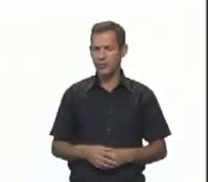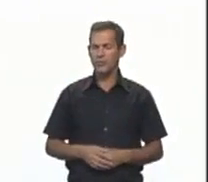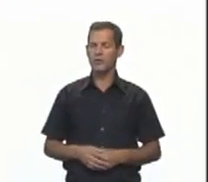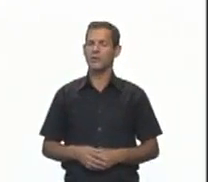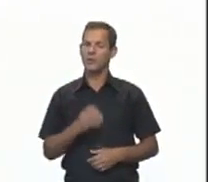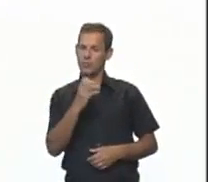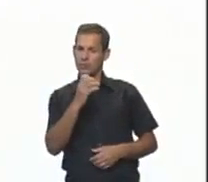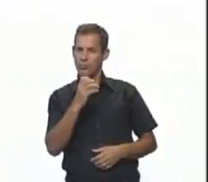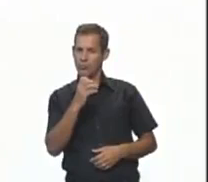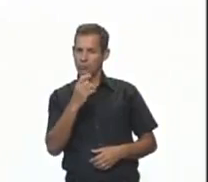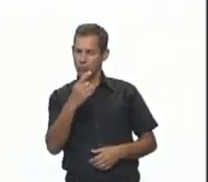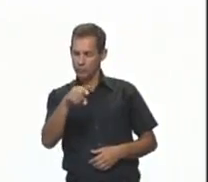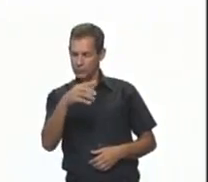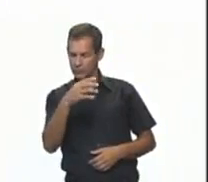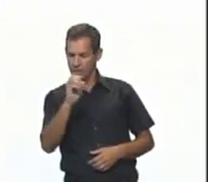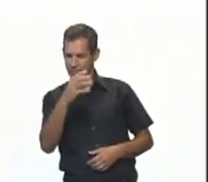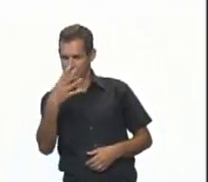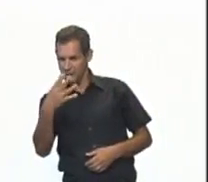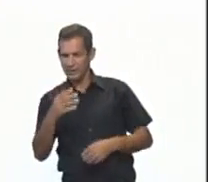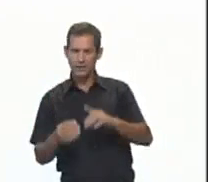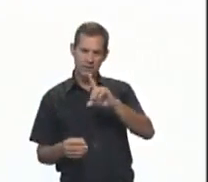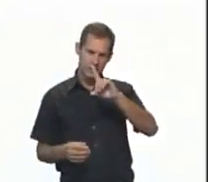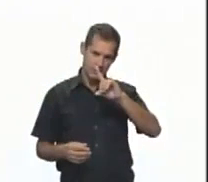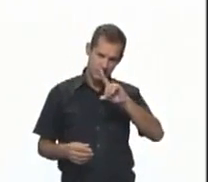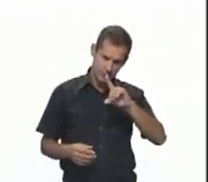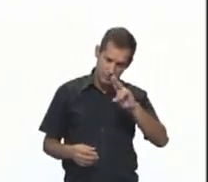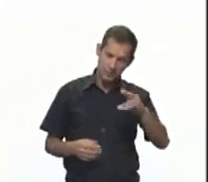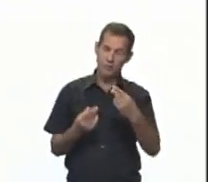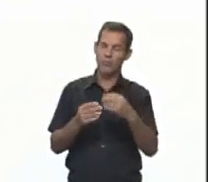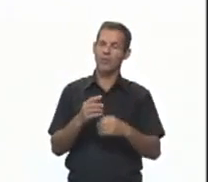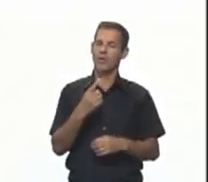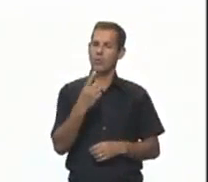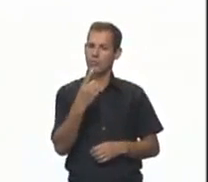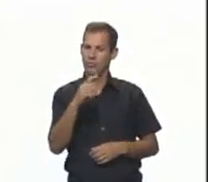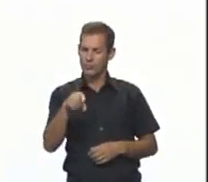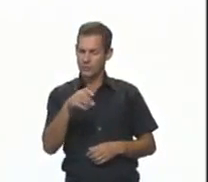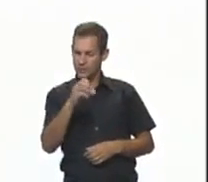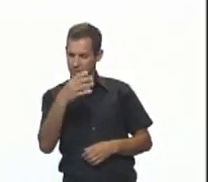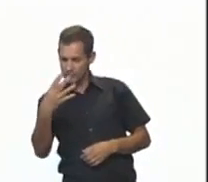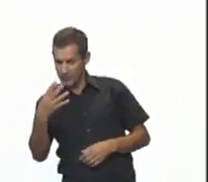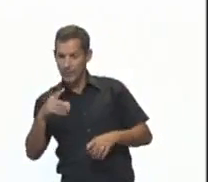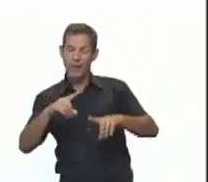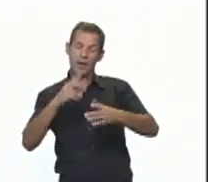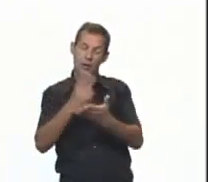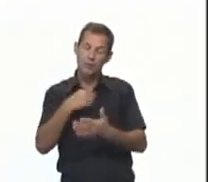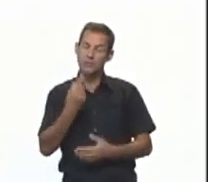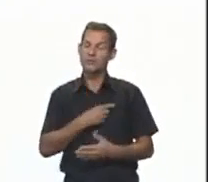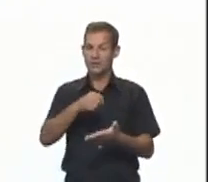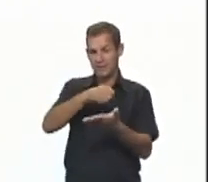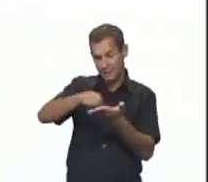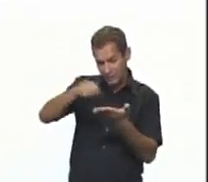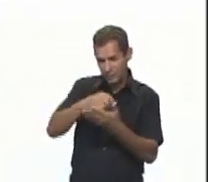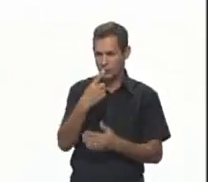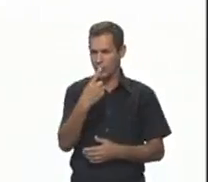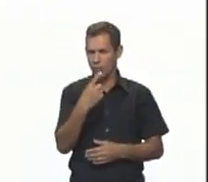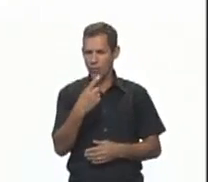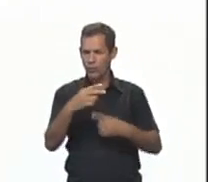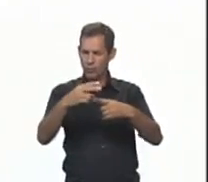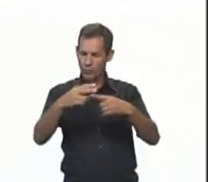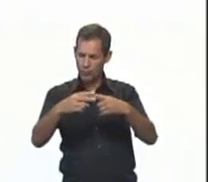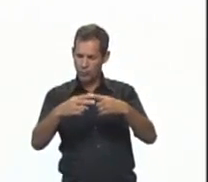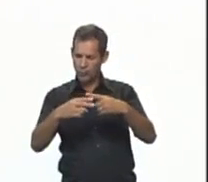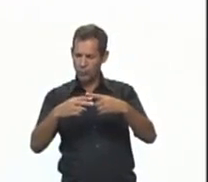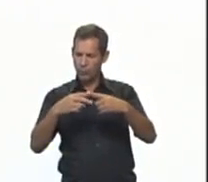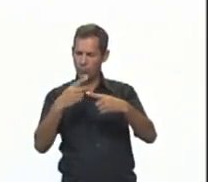por 1,04. Então, a gente tem aqui du é igual a 1,04. Isso é o mesmo que a gente escrever 1 sobre